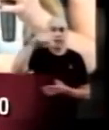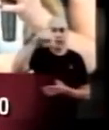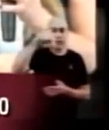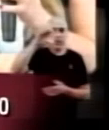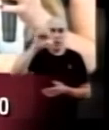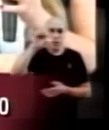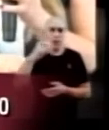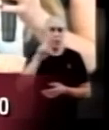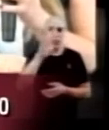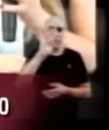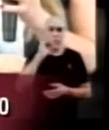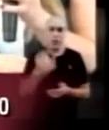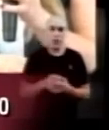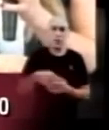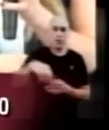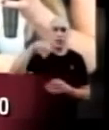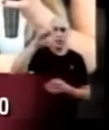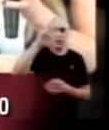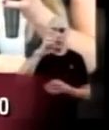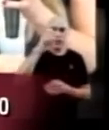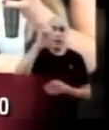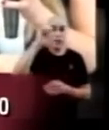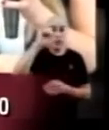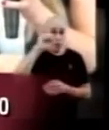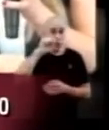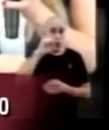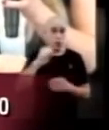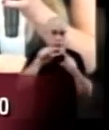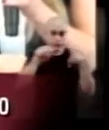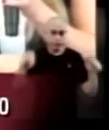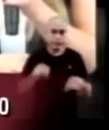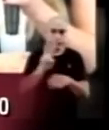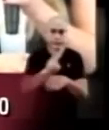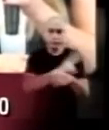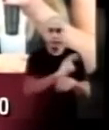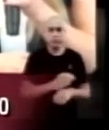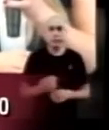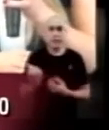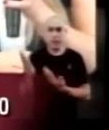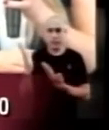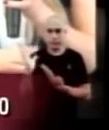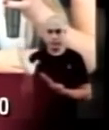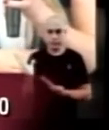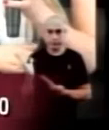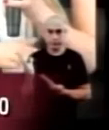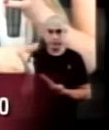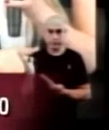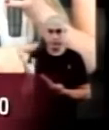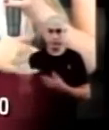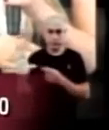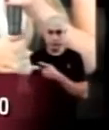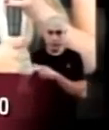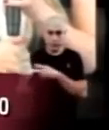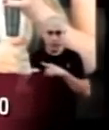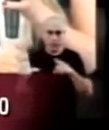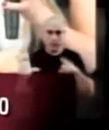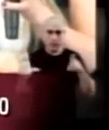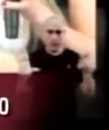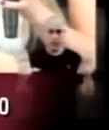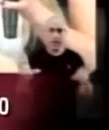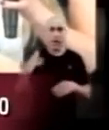UTI e 58 em enfermaria. No próximo slide, eu mostro para vocês aquele gráfico dos casos